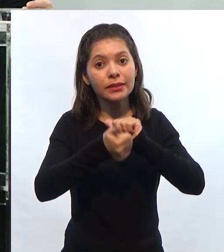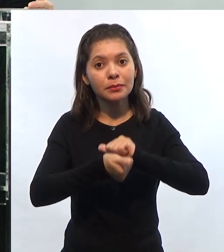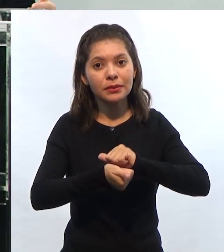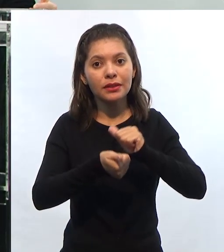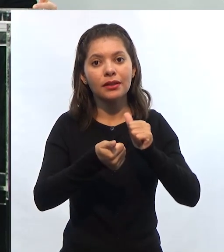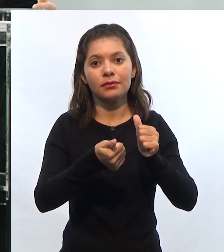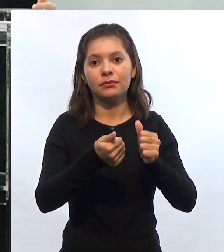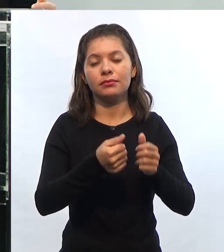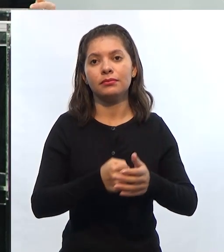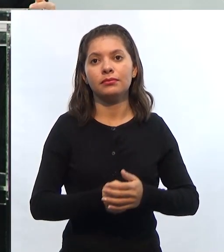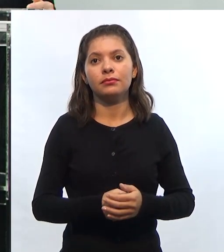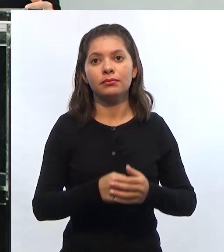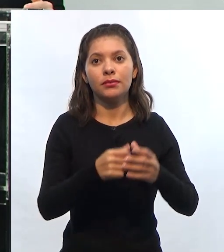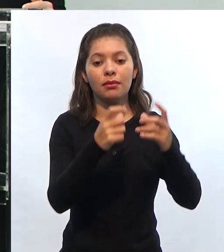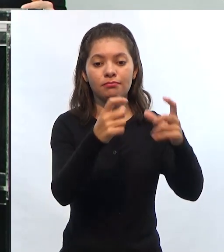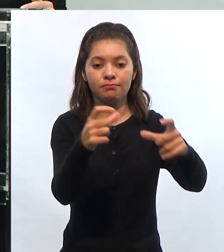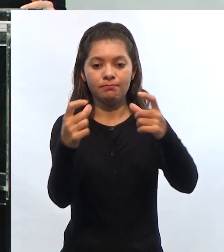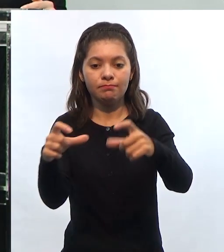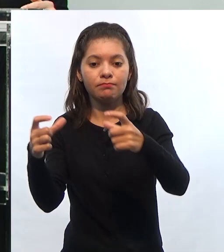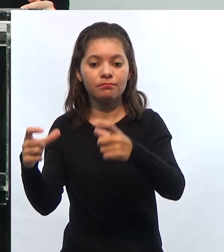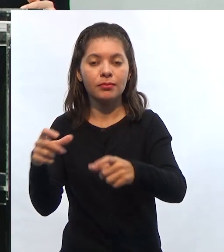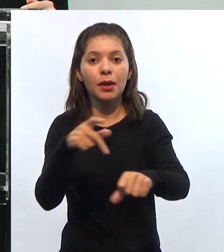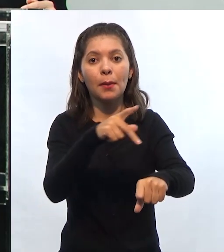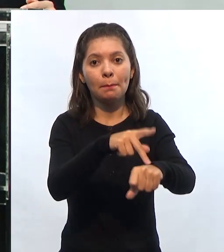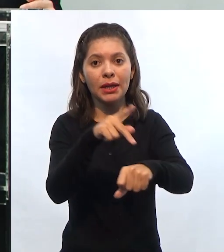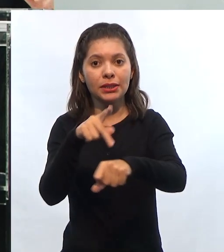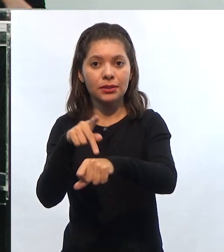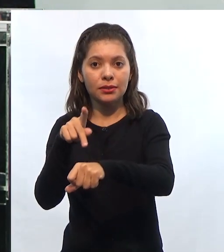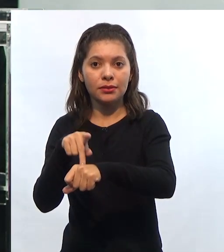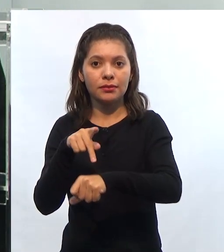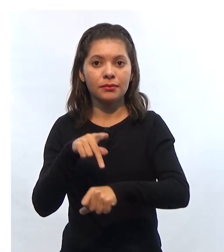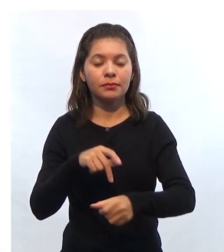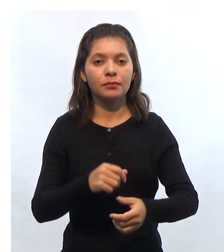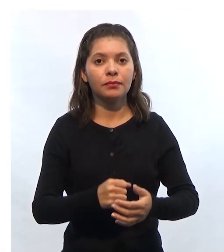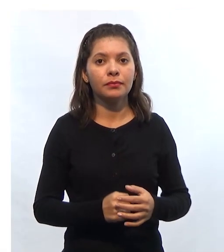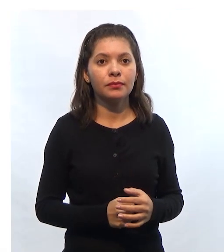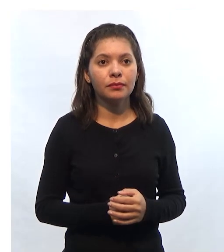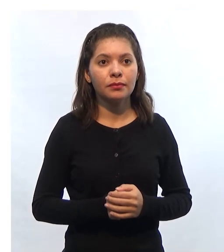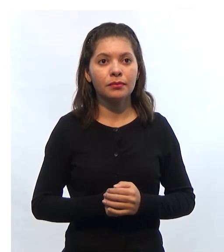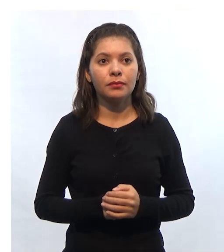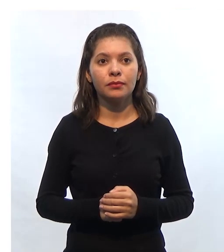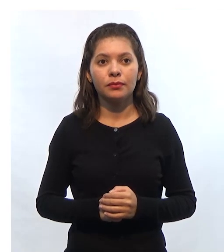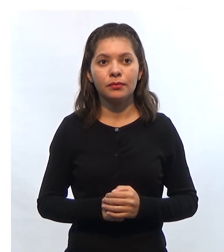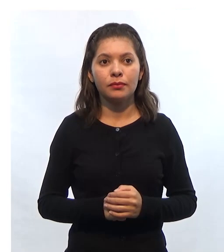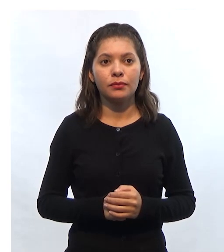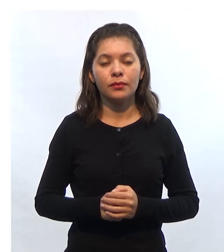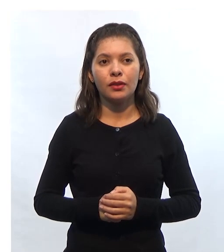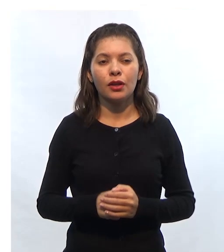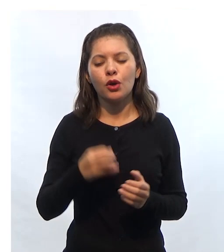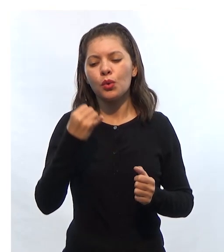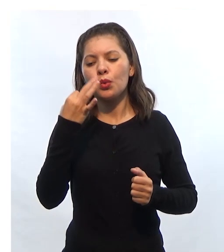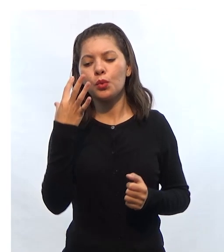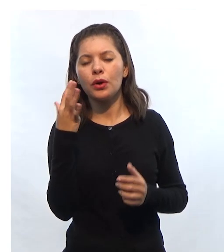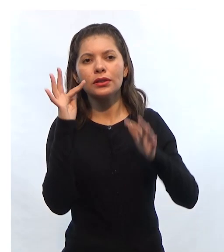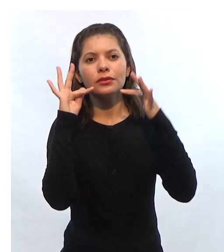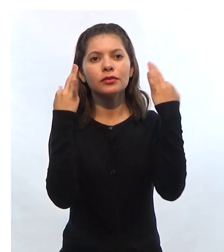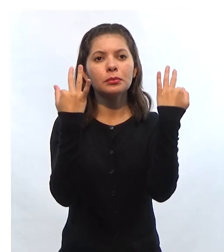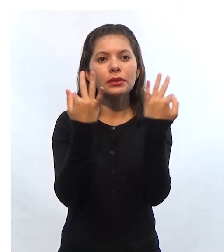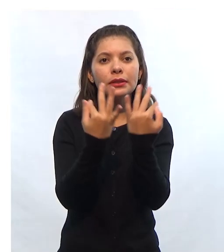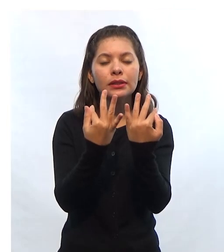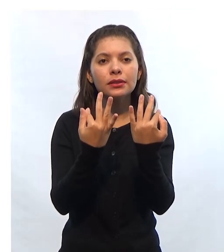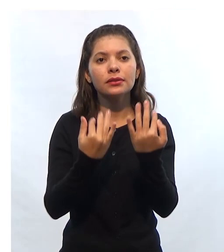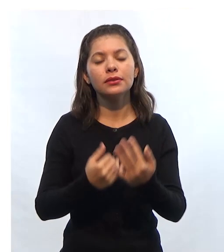marketing adaptado àquela realidade, né, daquele país. Aí a gente tem o tamanho médio das famílias, que ajuda também